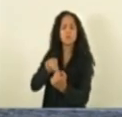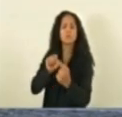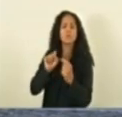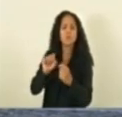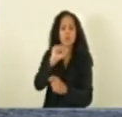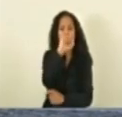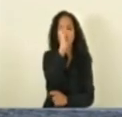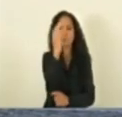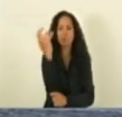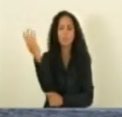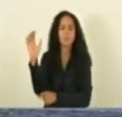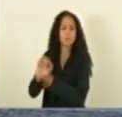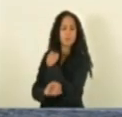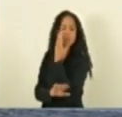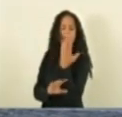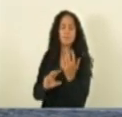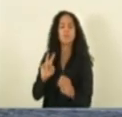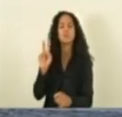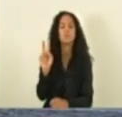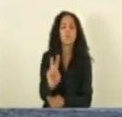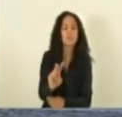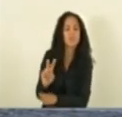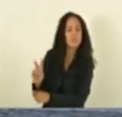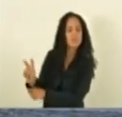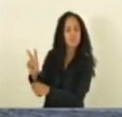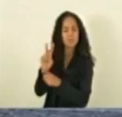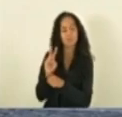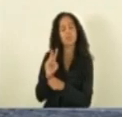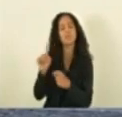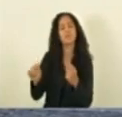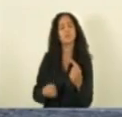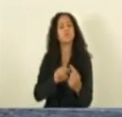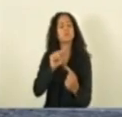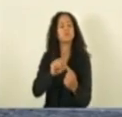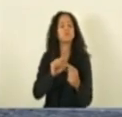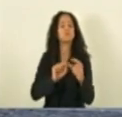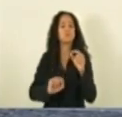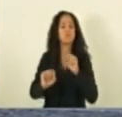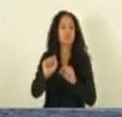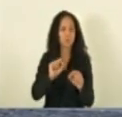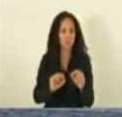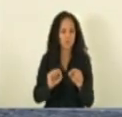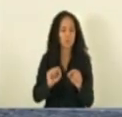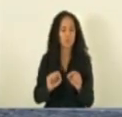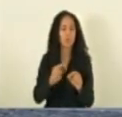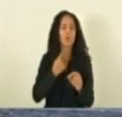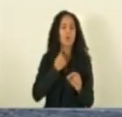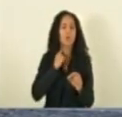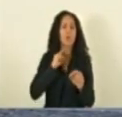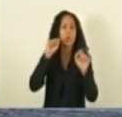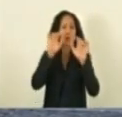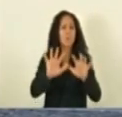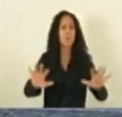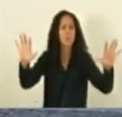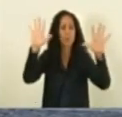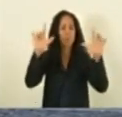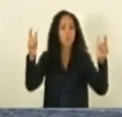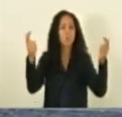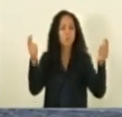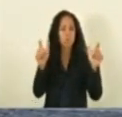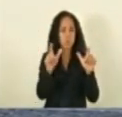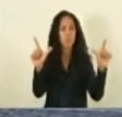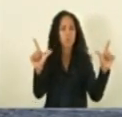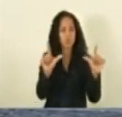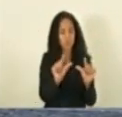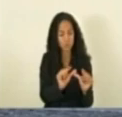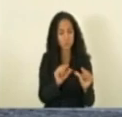do meio ambiente, na medida em que objetiva reduzir a poluição. Logo, matéria